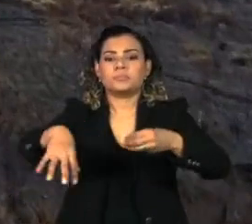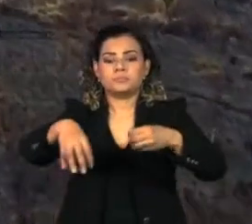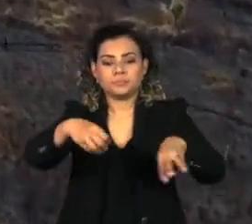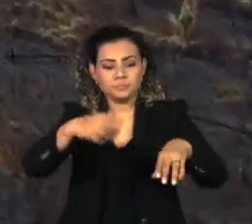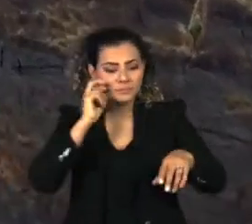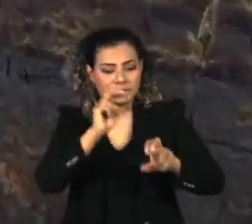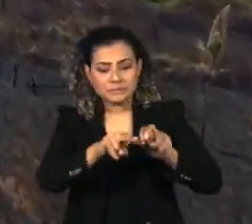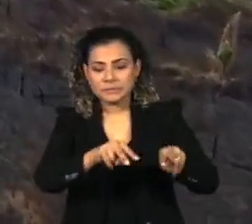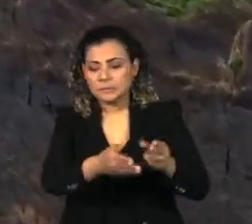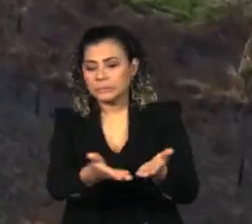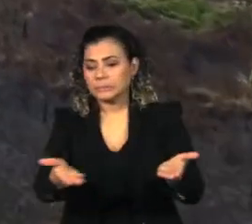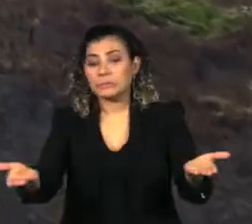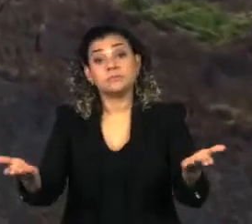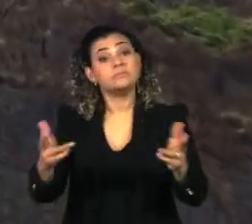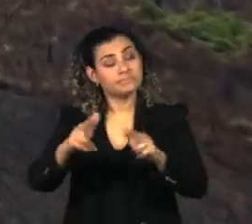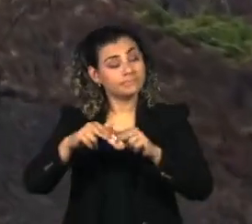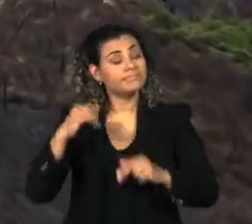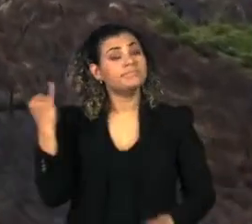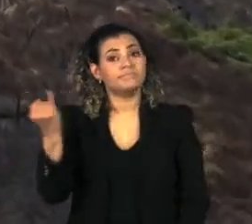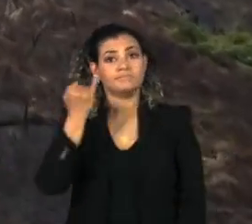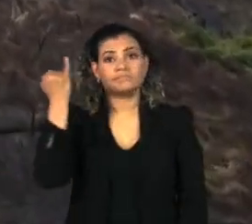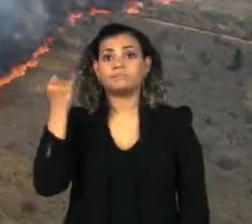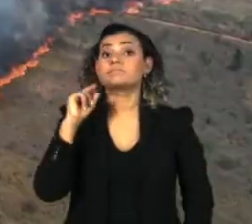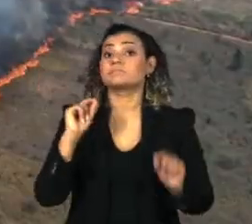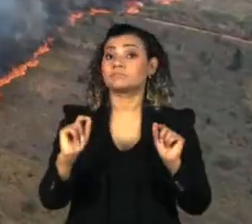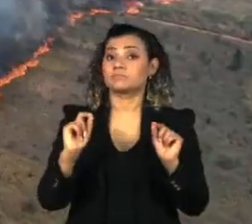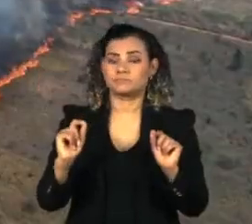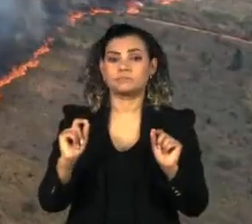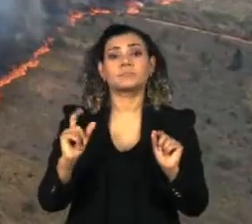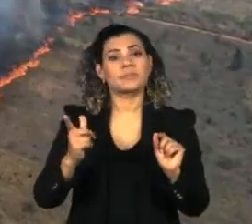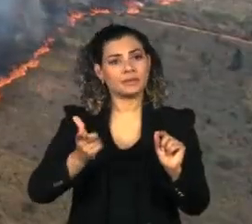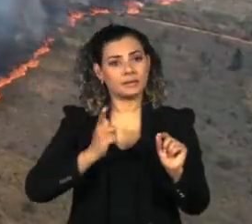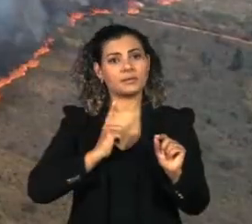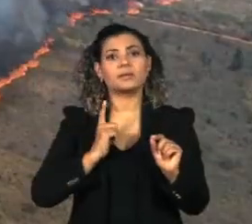e, portanto, existe uma contaminação grande de ilegalidade.